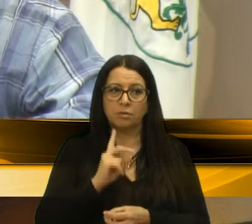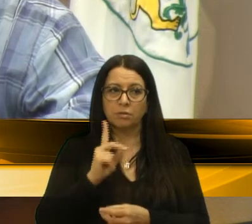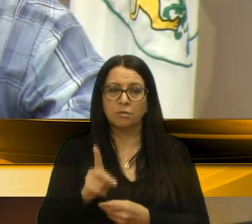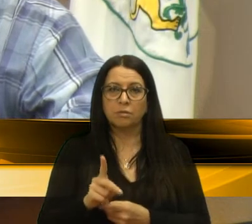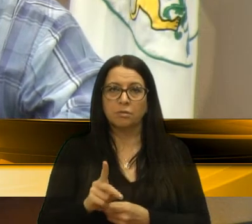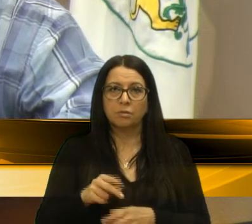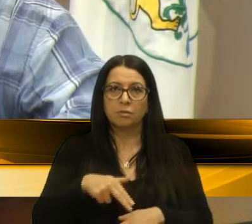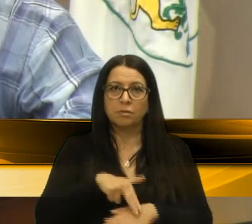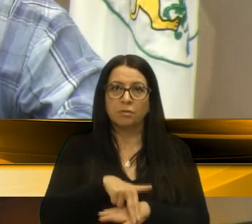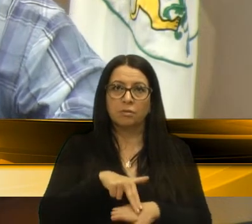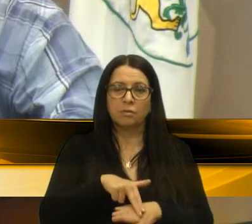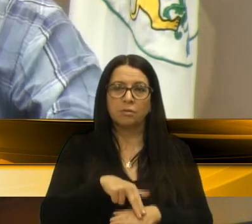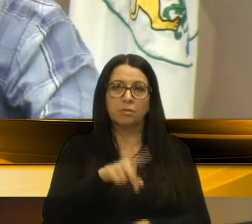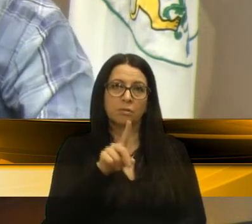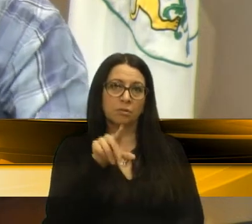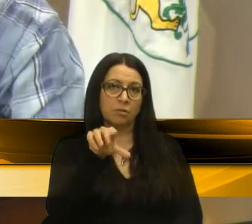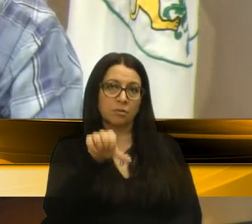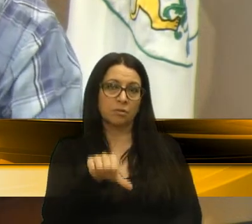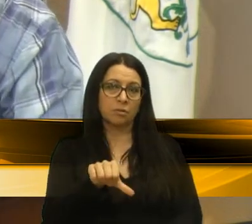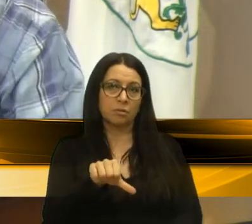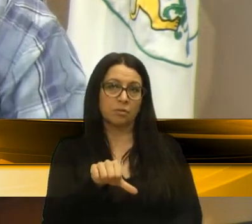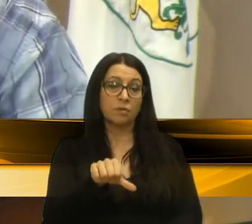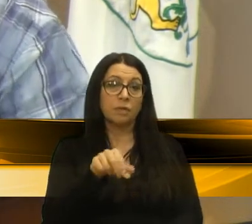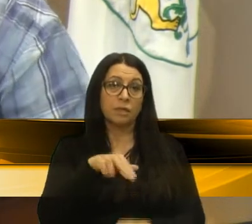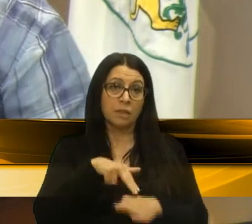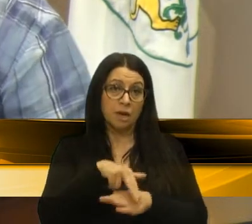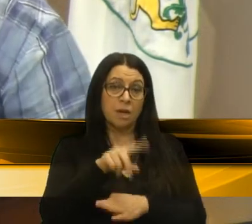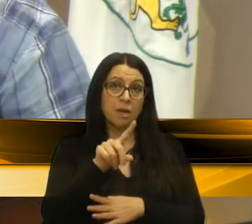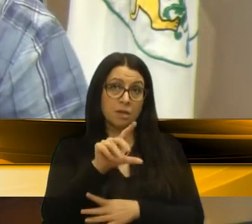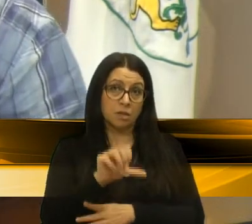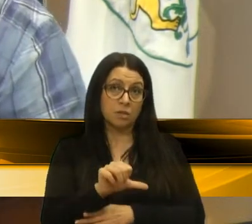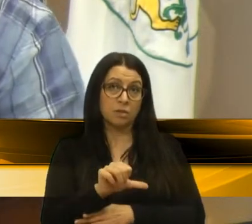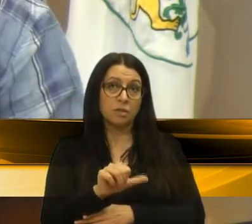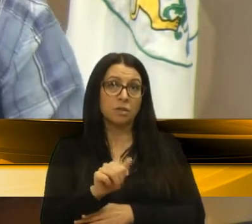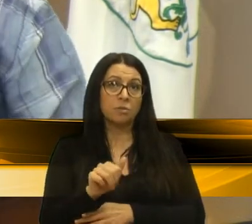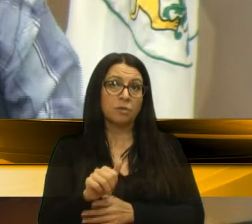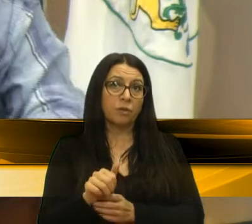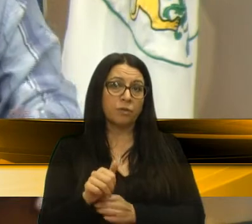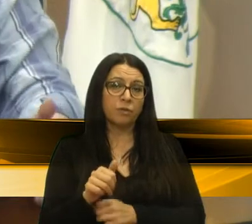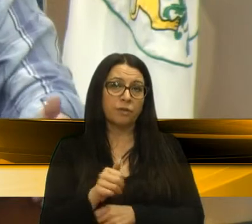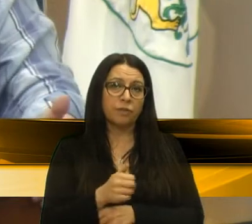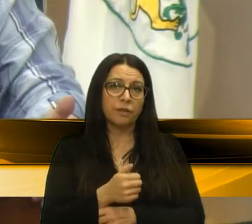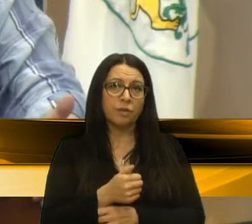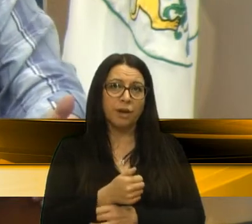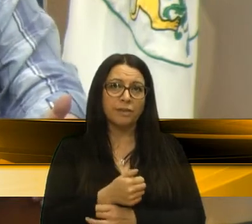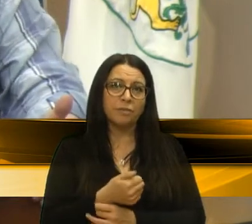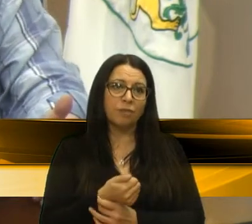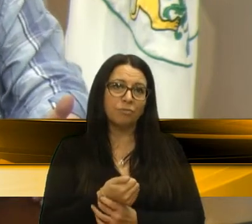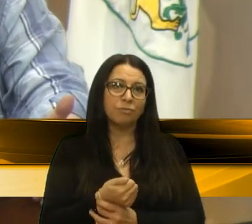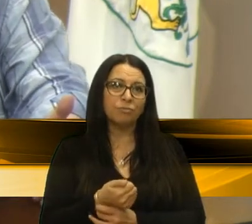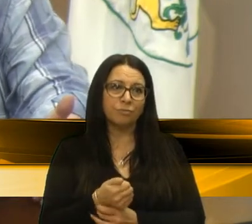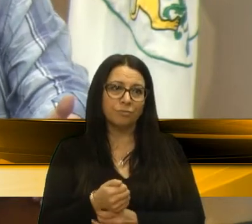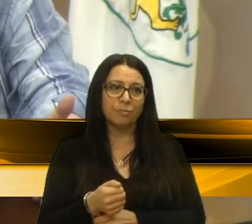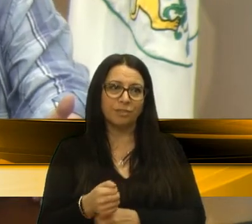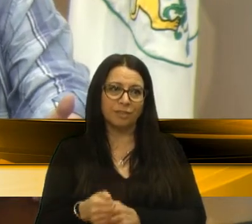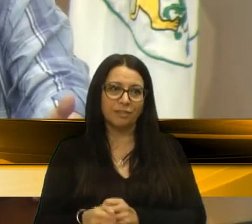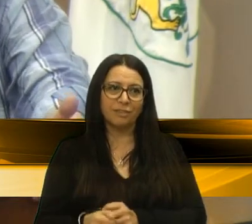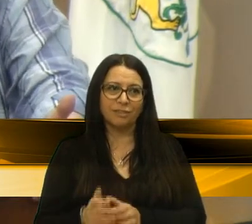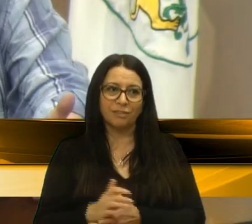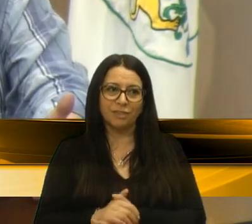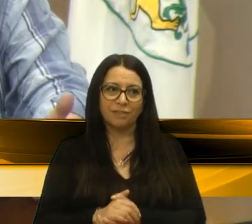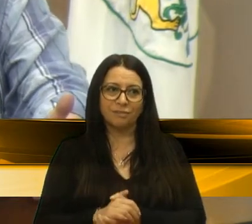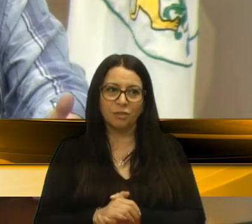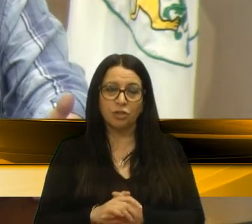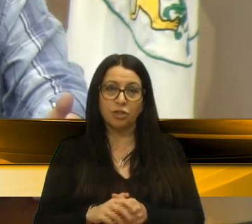o anexo 19 anexo 19 ele só existe em razão do boicote nós nunca